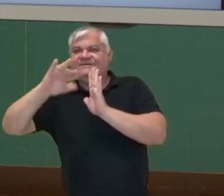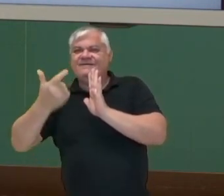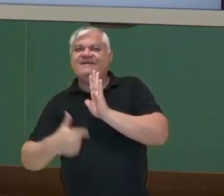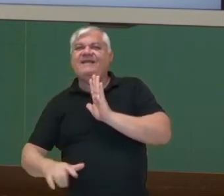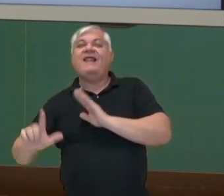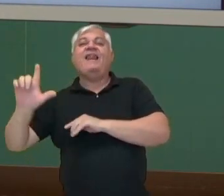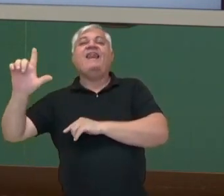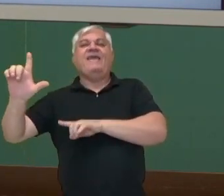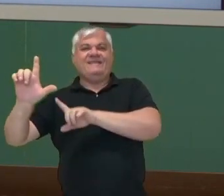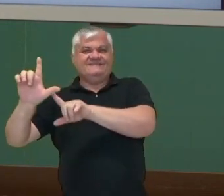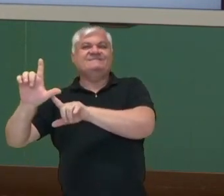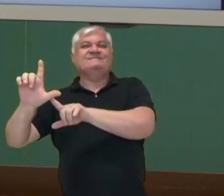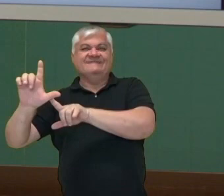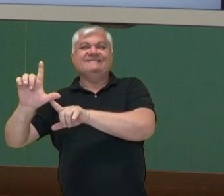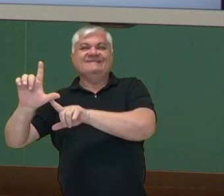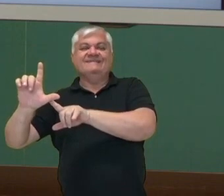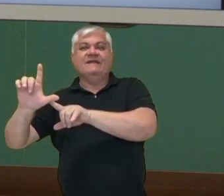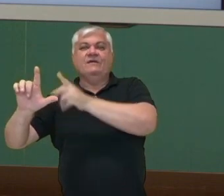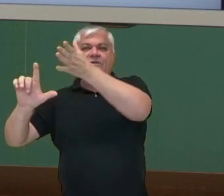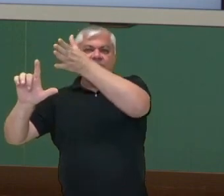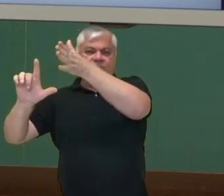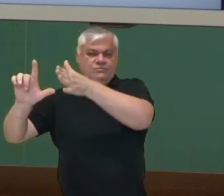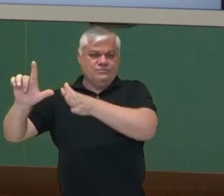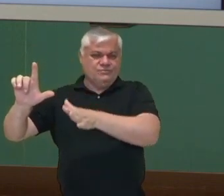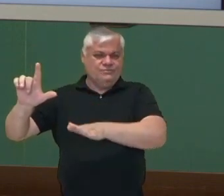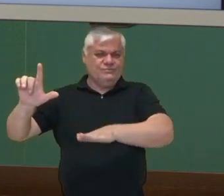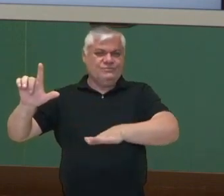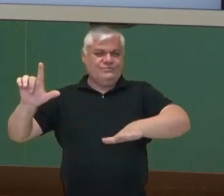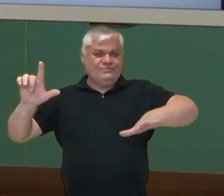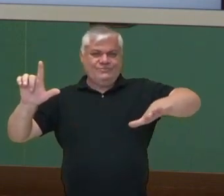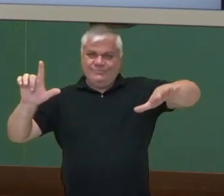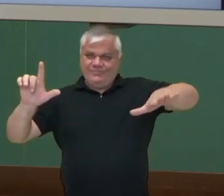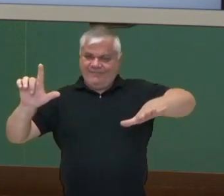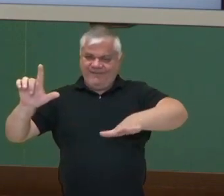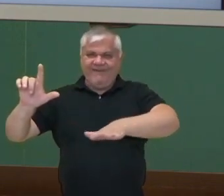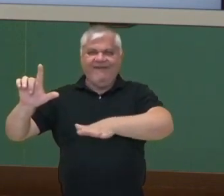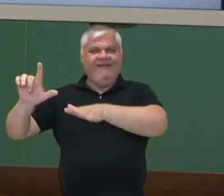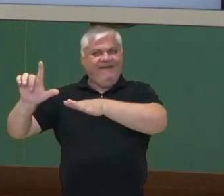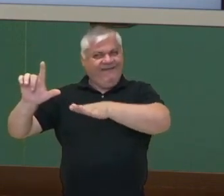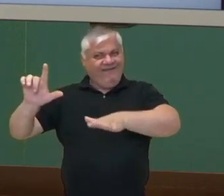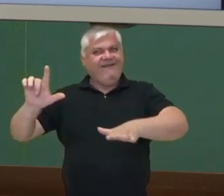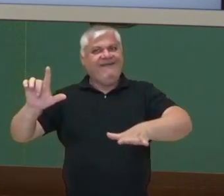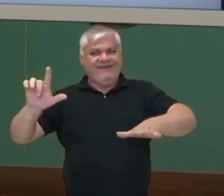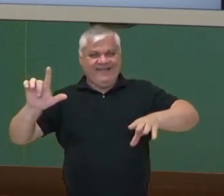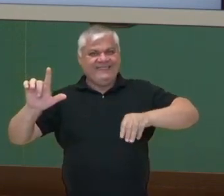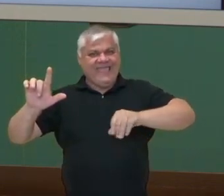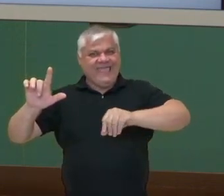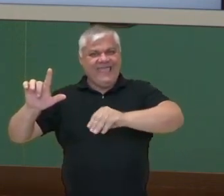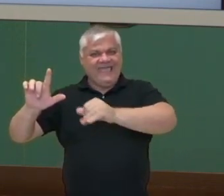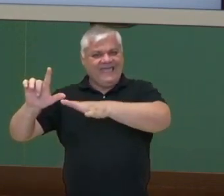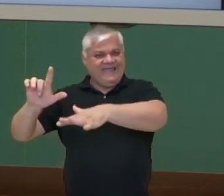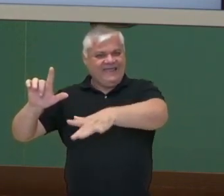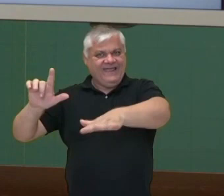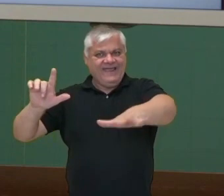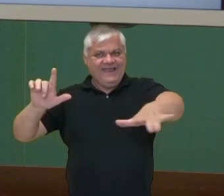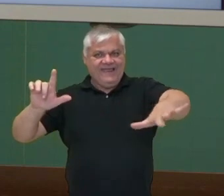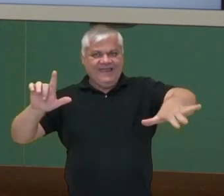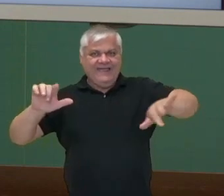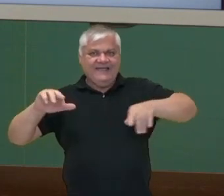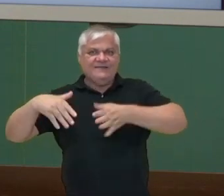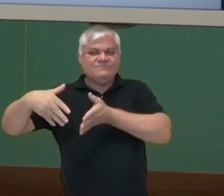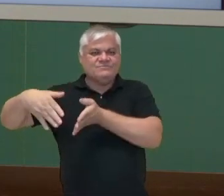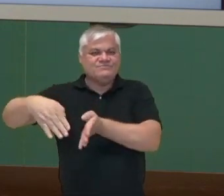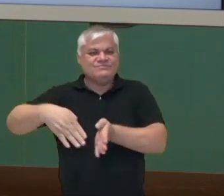as regiões de altitude mais baixa, ou seja, o terreno vai diminuindo a altitude em direção